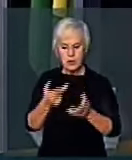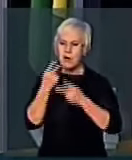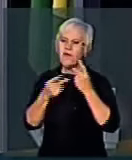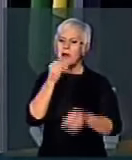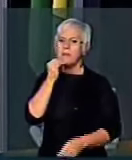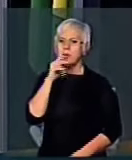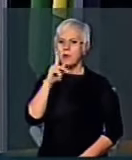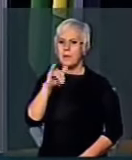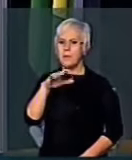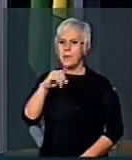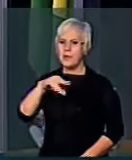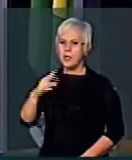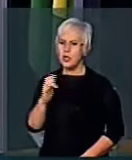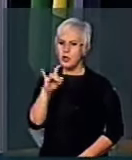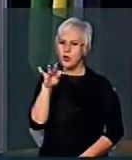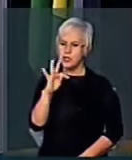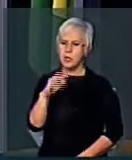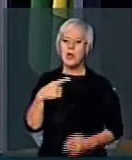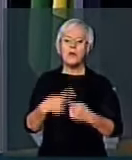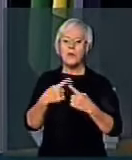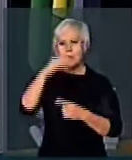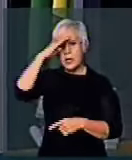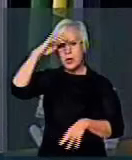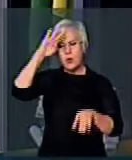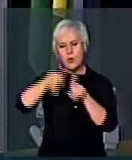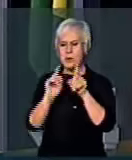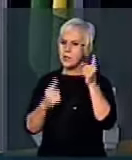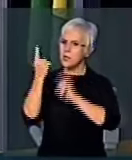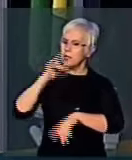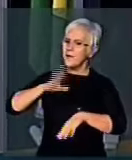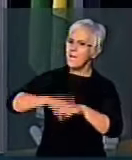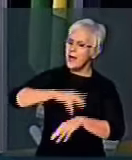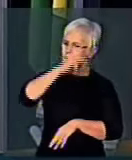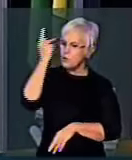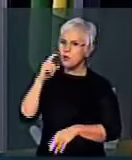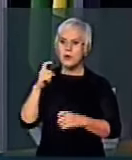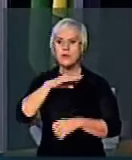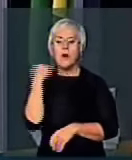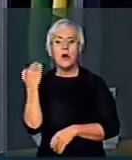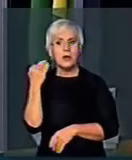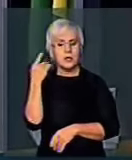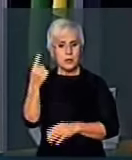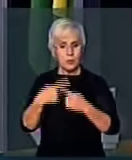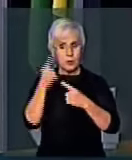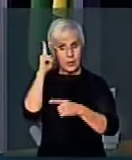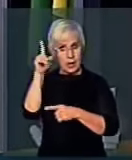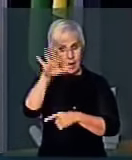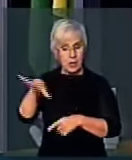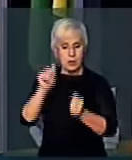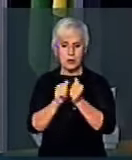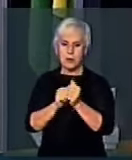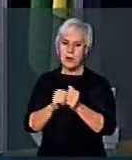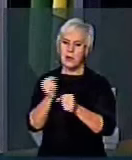Pinochet, por que em Cuba, né, no Chile, mais pessoas morreram que no Brasil? Porque lá, em 73, quando